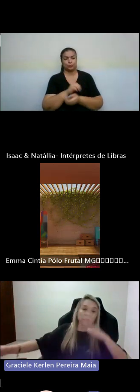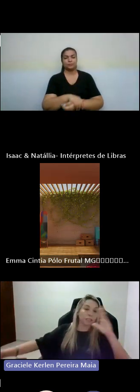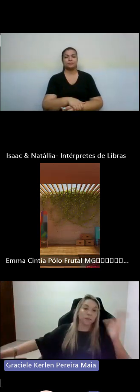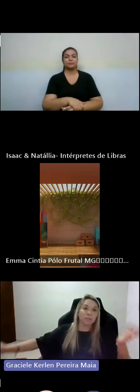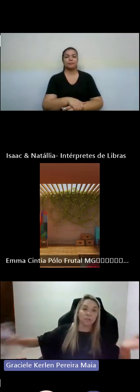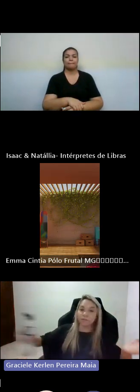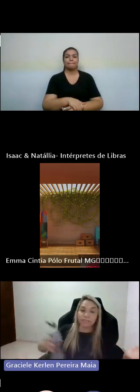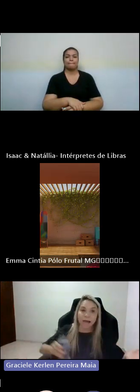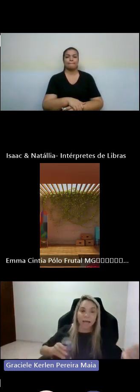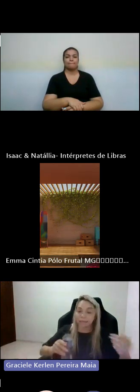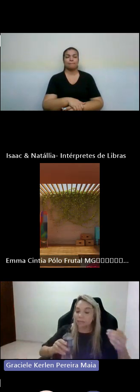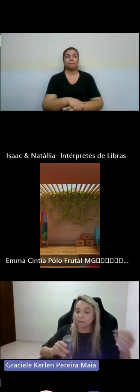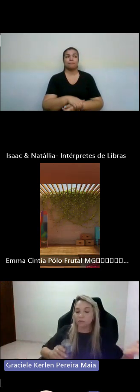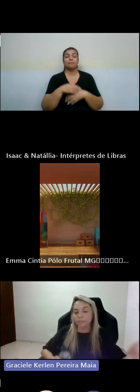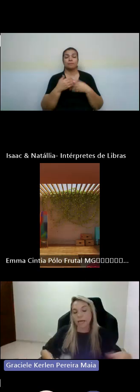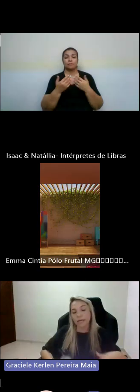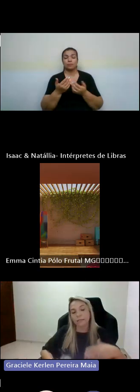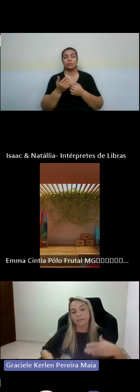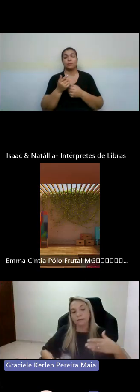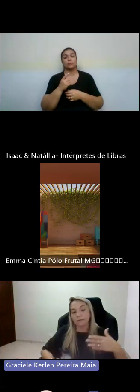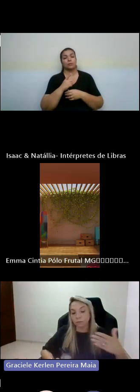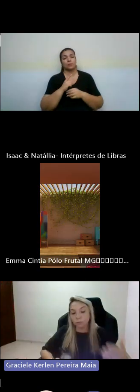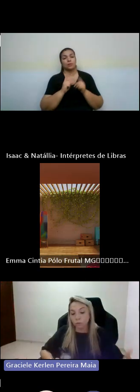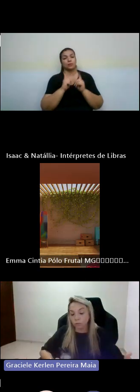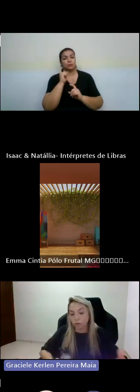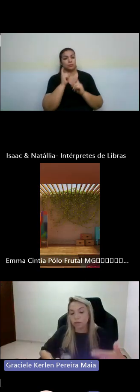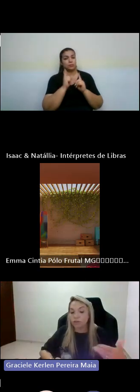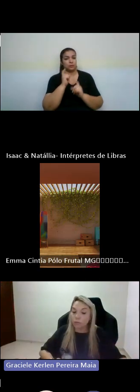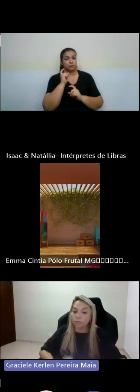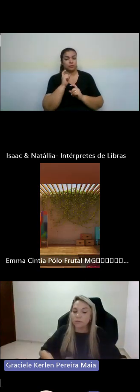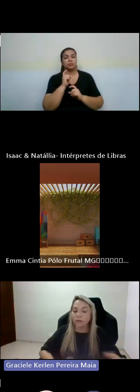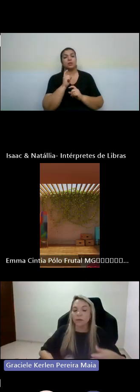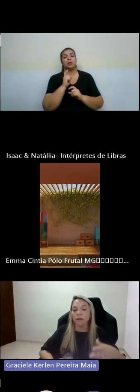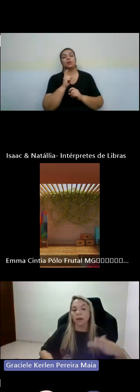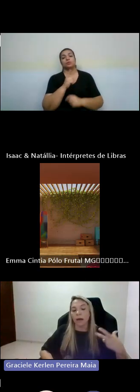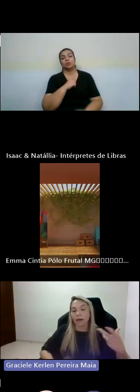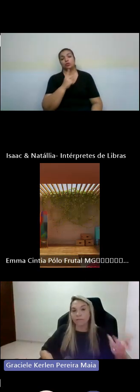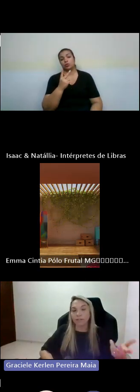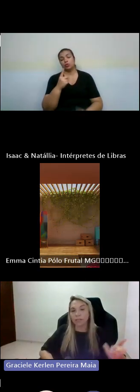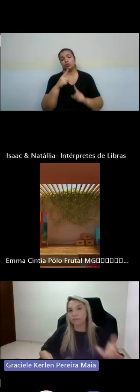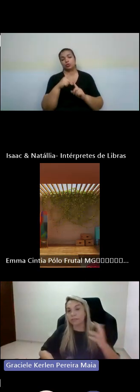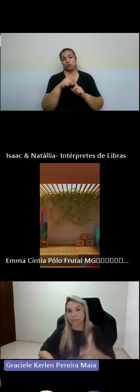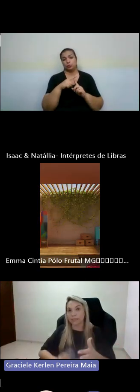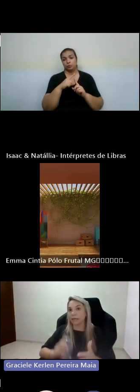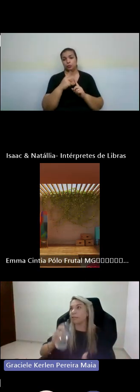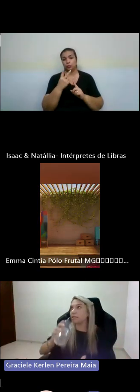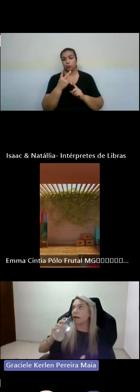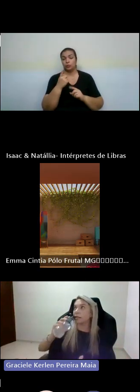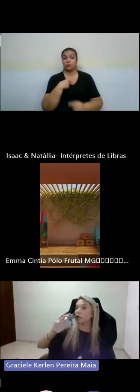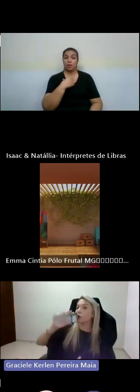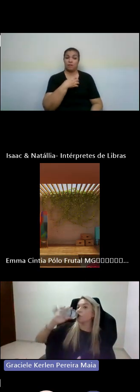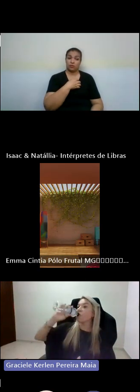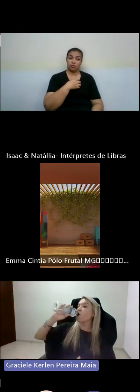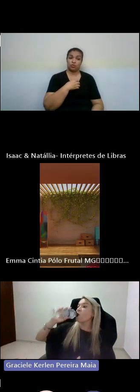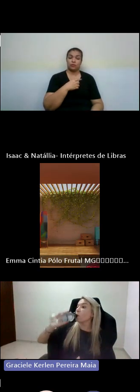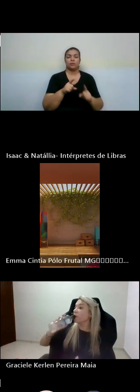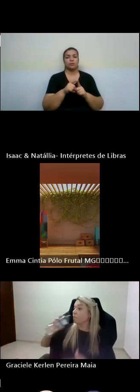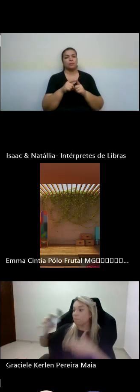gente, expressões faciais são dois tipos, afetivas e as gramaticais.